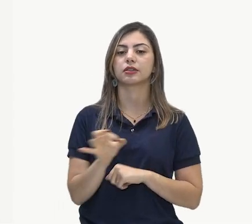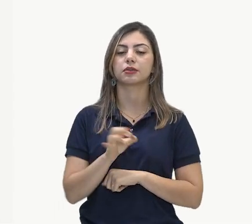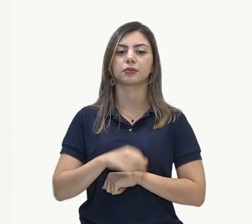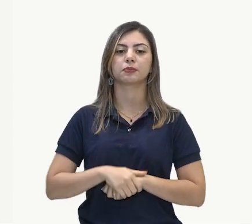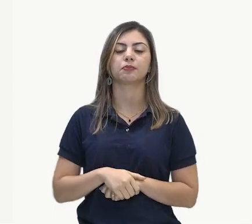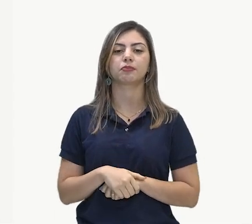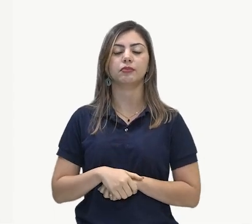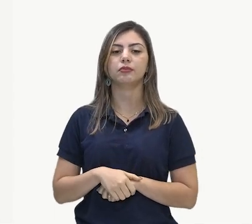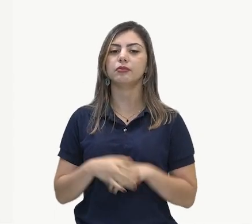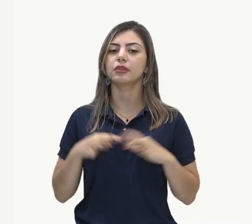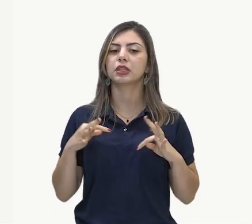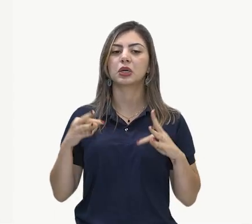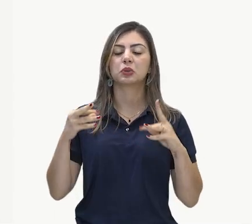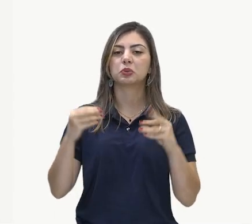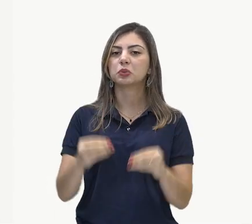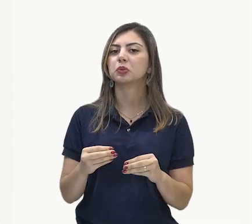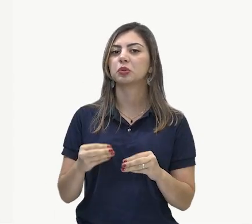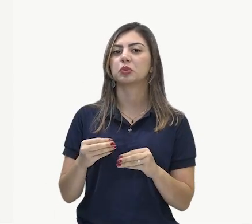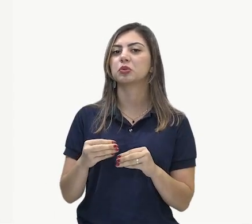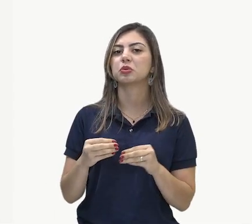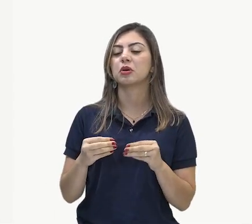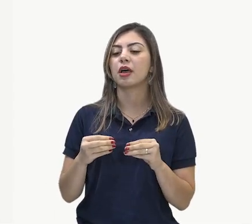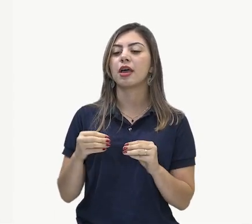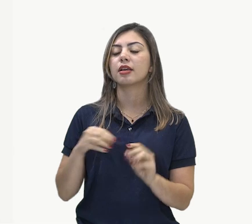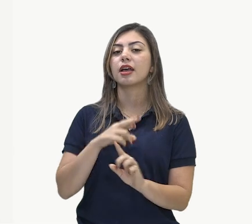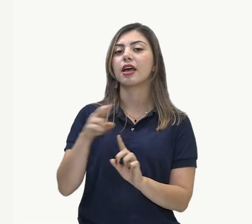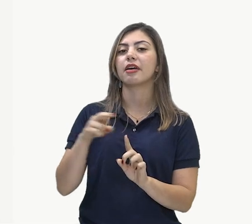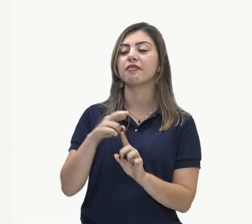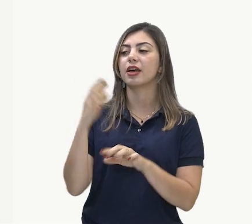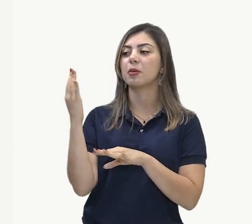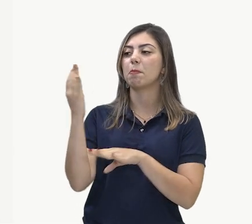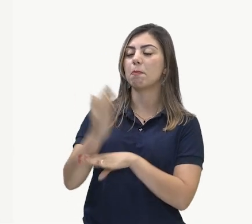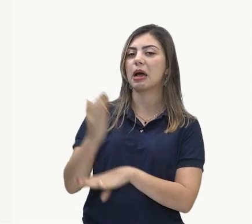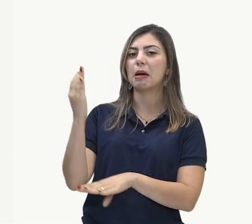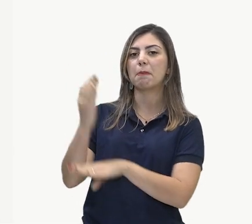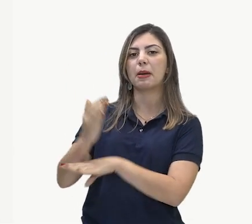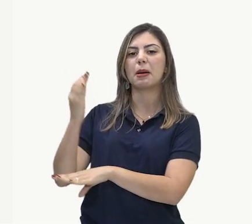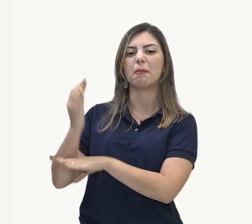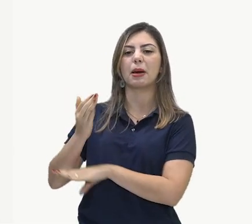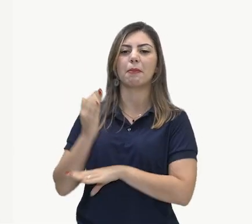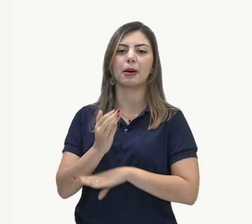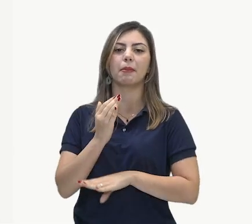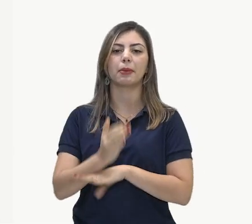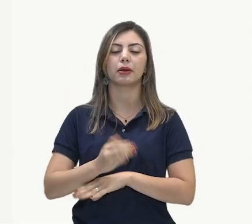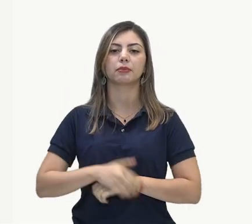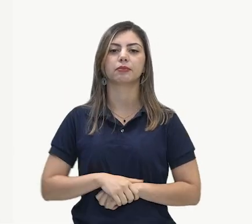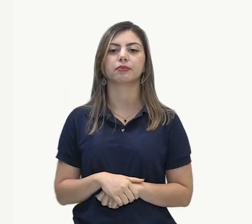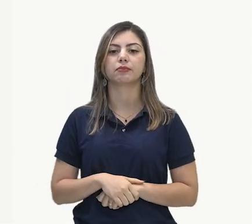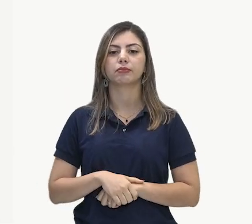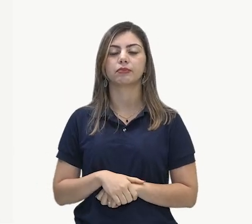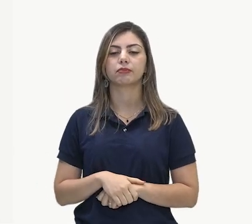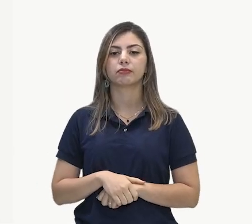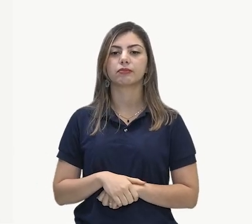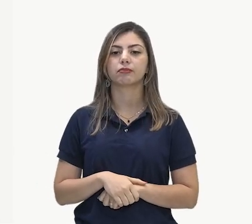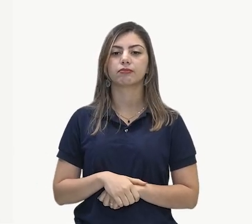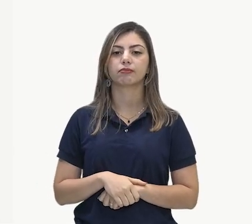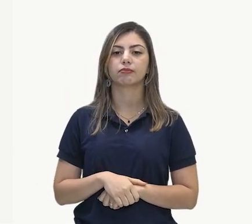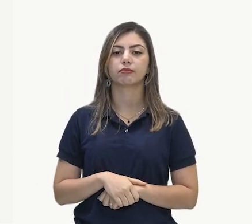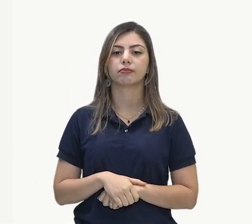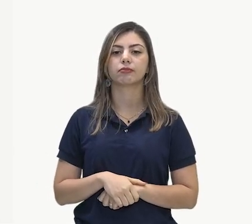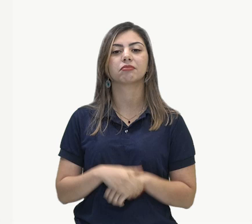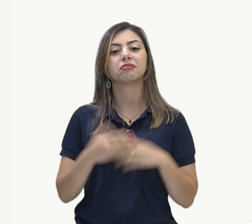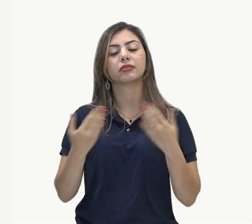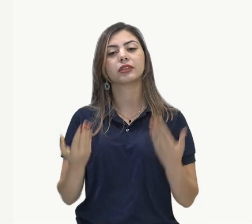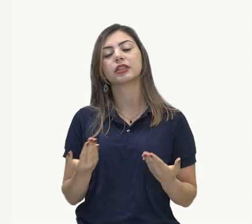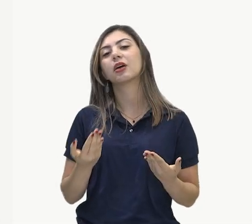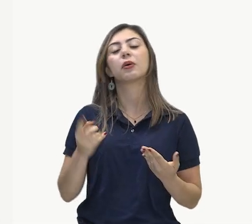desflorestação é tudo a mesma coisa. Estamos nos referindo ao mesmo efeito, tá bom? Segundo, ele nada mais é